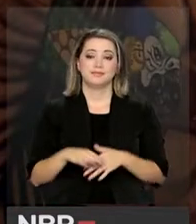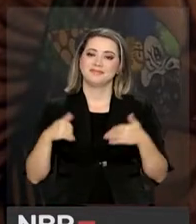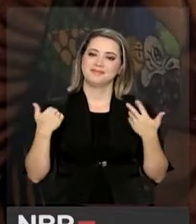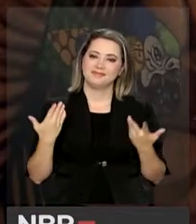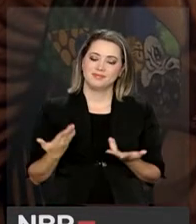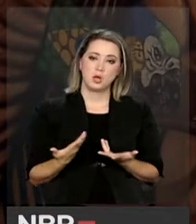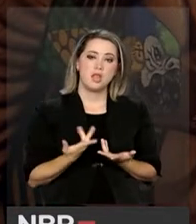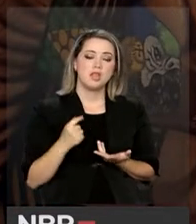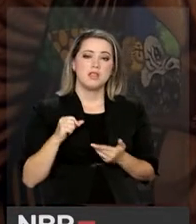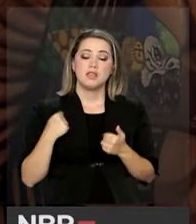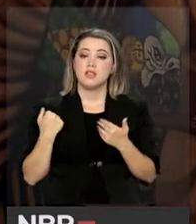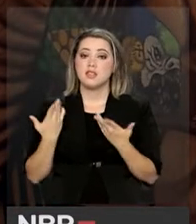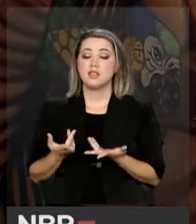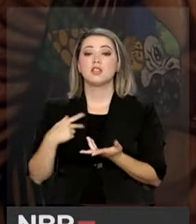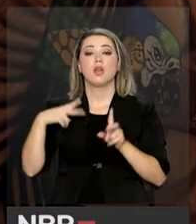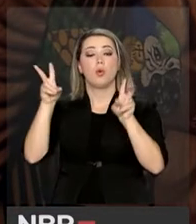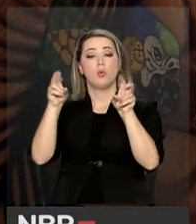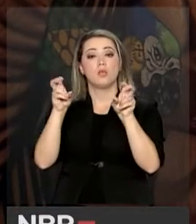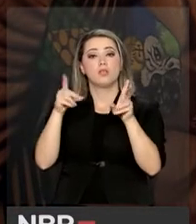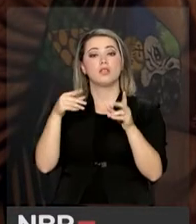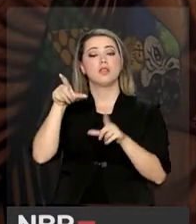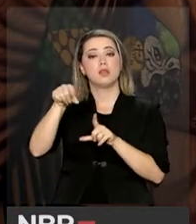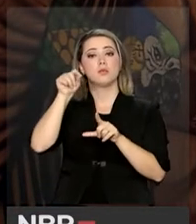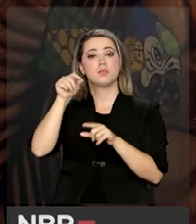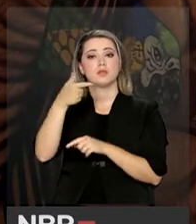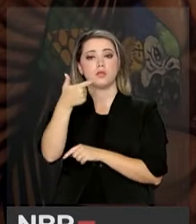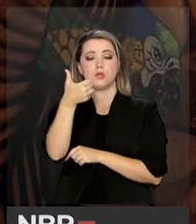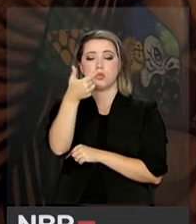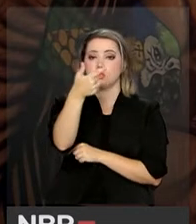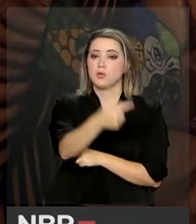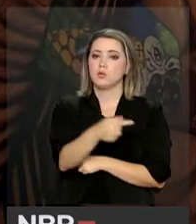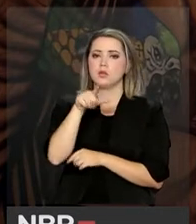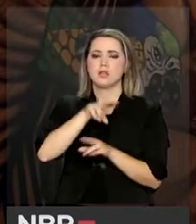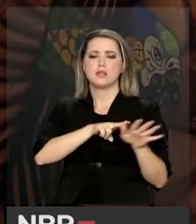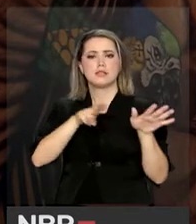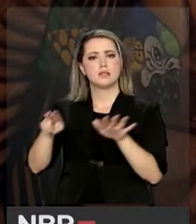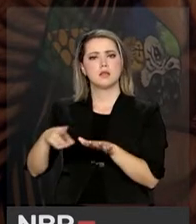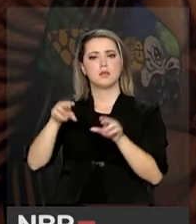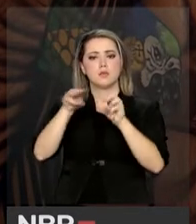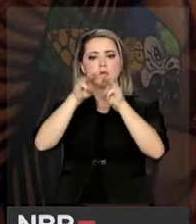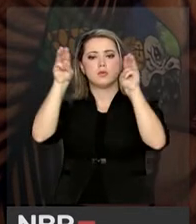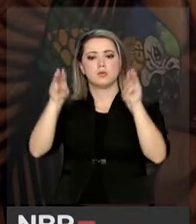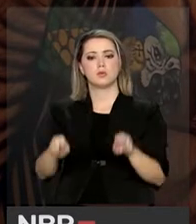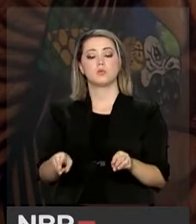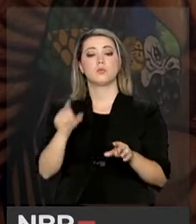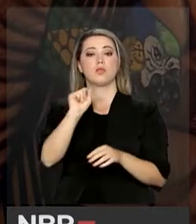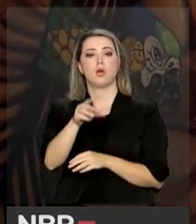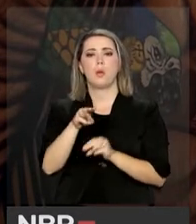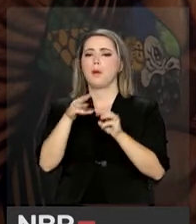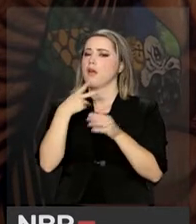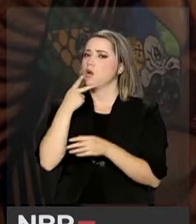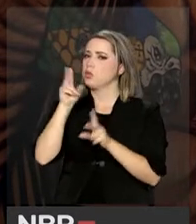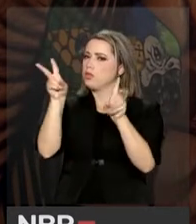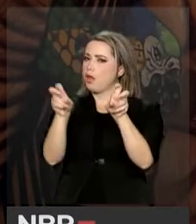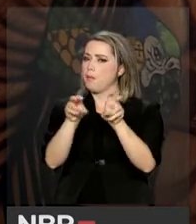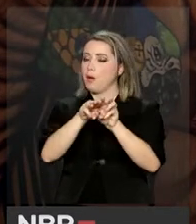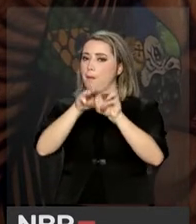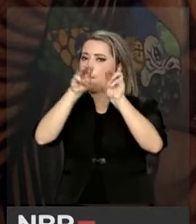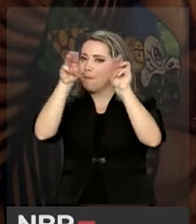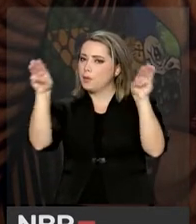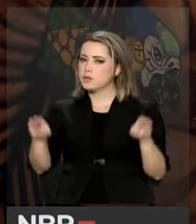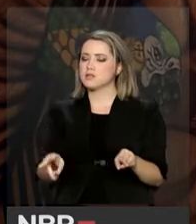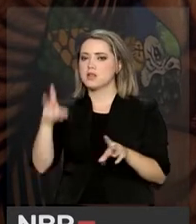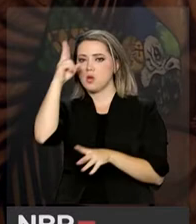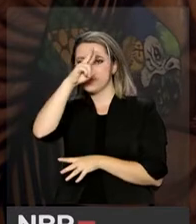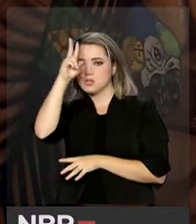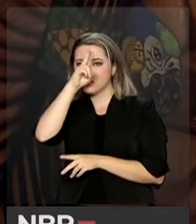Então, Patrícia, o tema escolhido para 2017, na Semana Nacional de Museus, eu tenho aqui, é Museus e Histórias Controversas, dizer